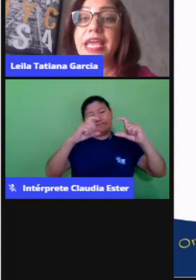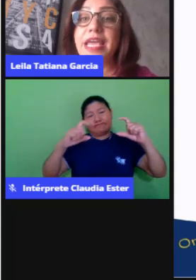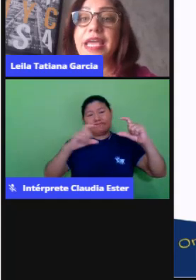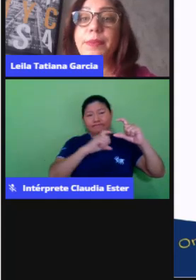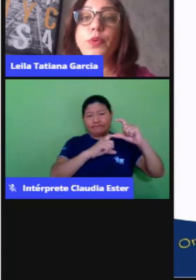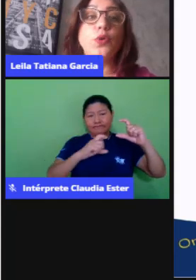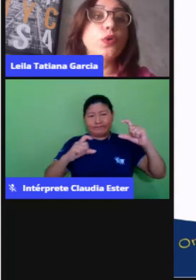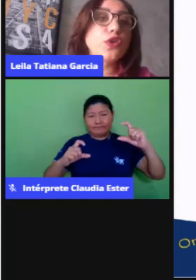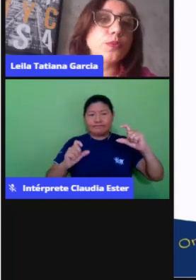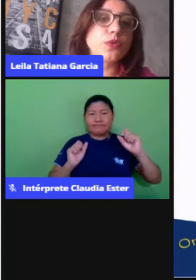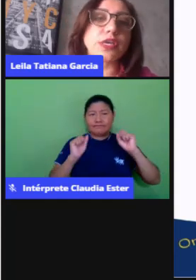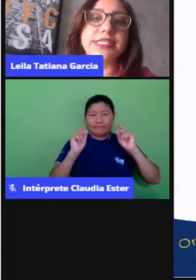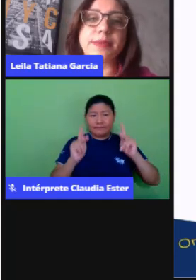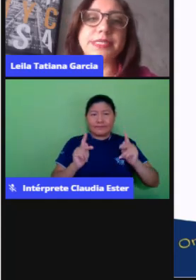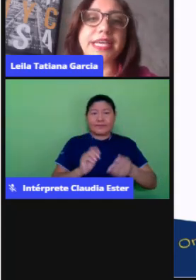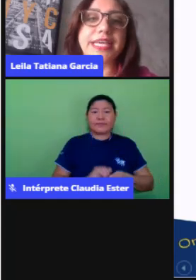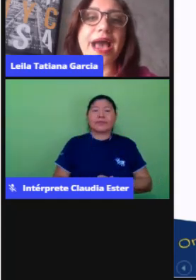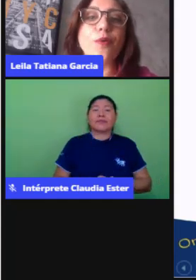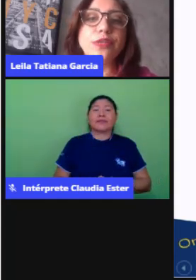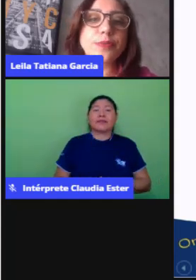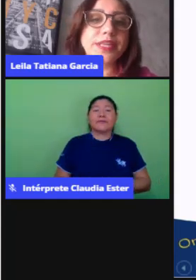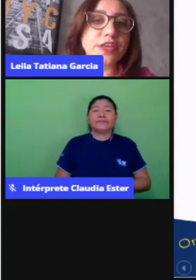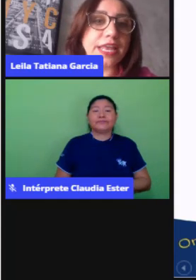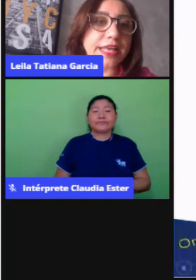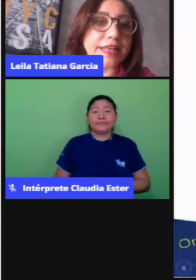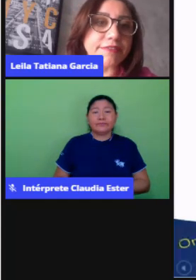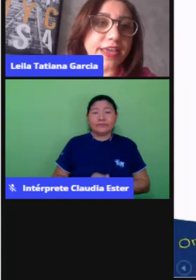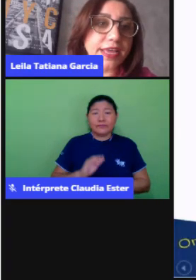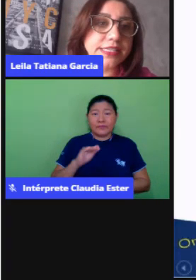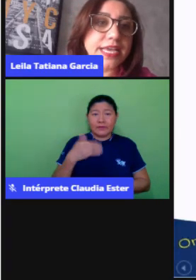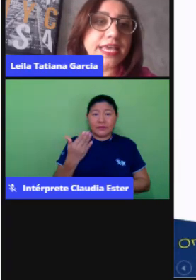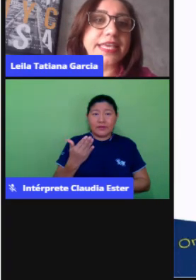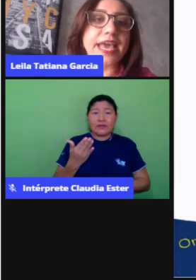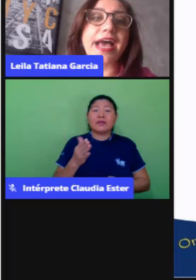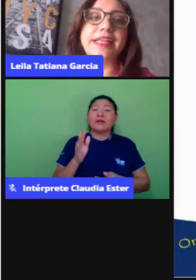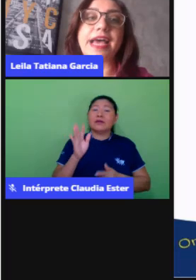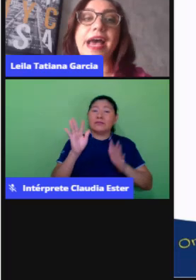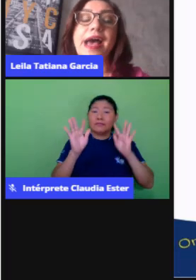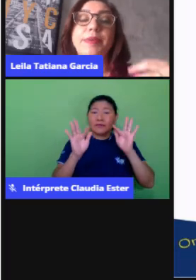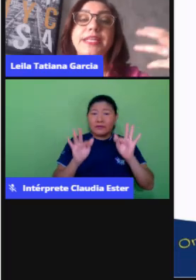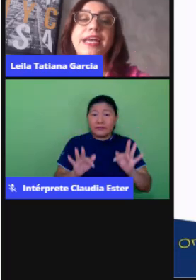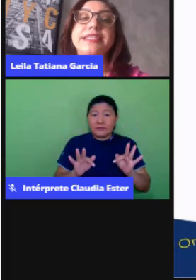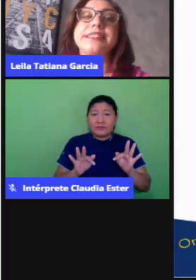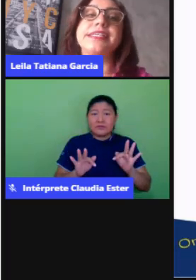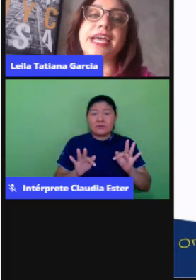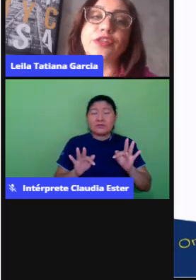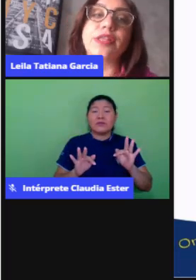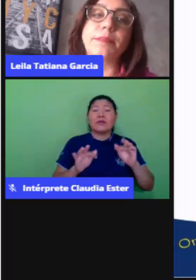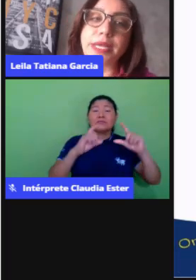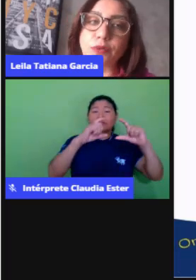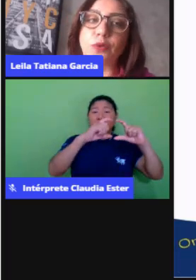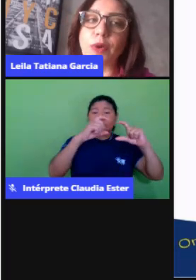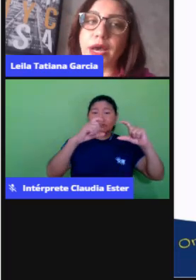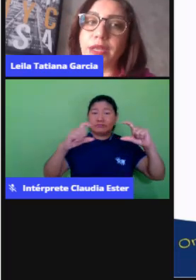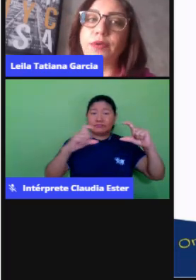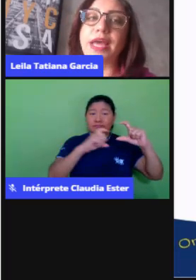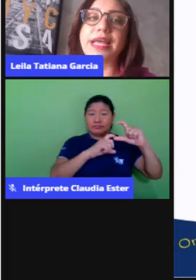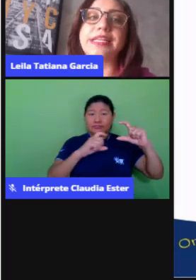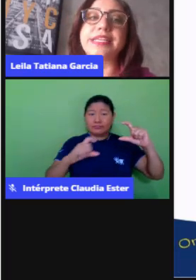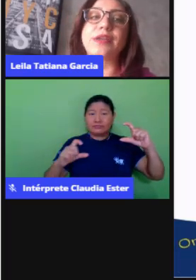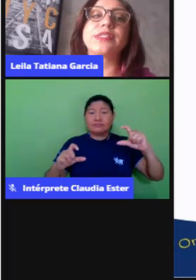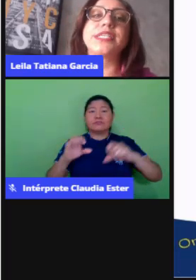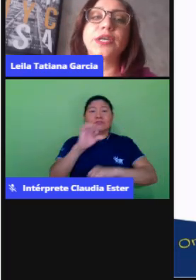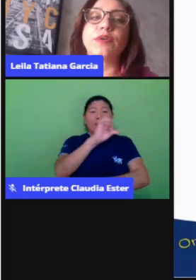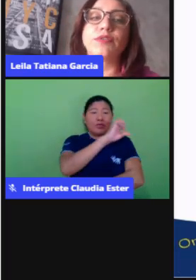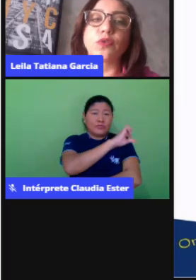sabedoria. E por último, nós temos aqui a última tirinha da vez, que é a habilidade 17 também do nono ano,